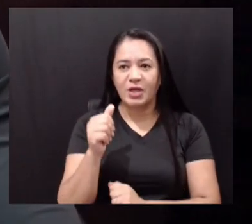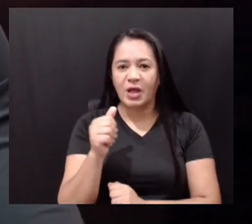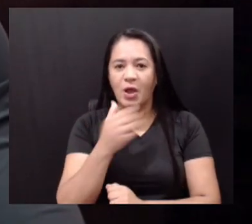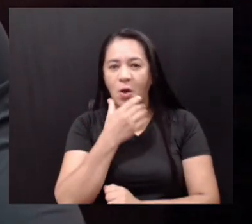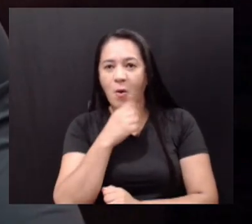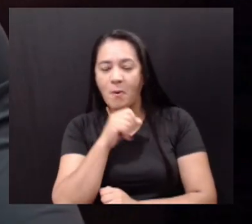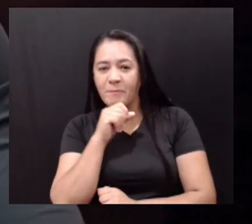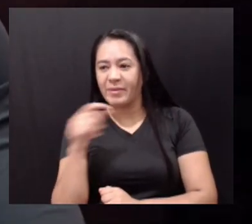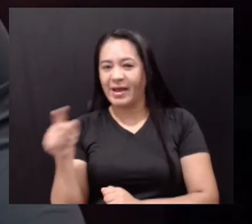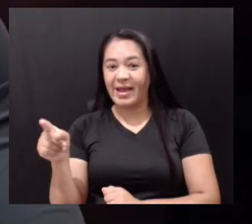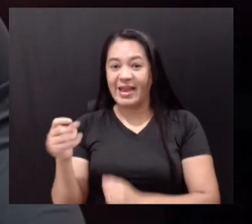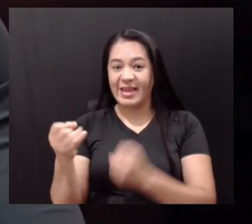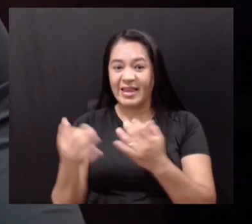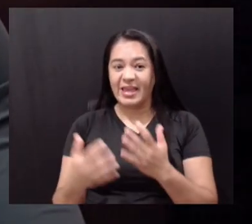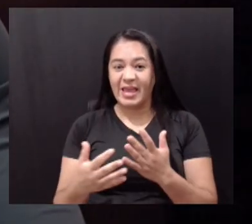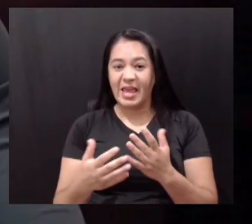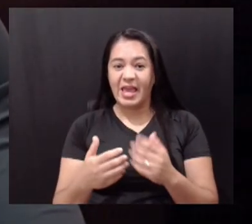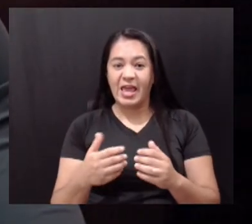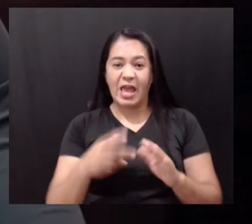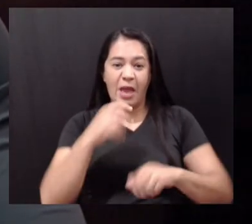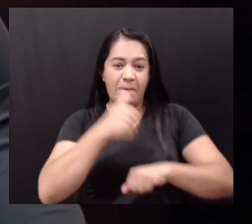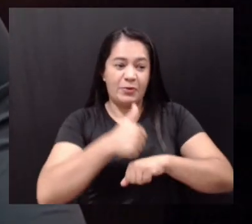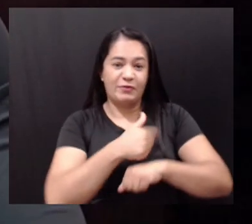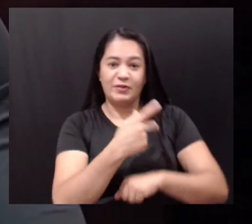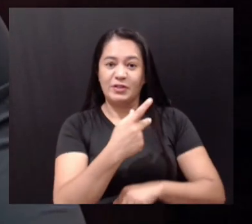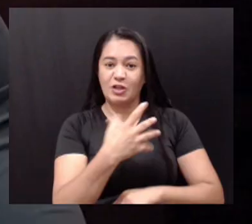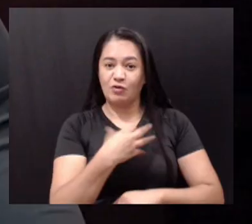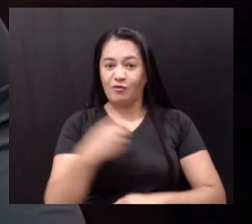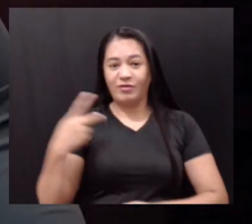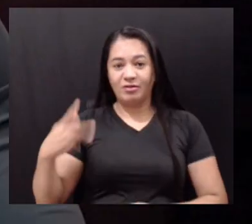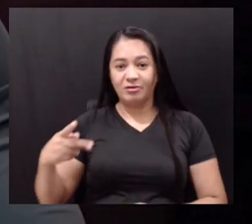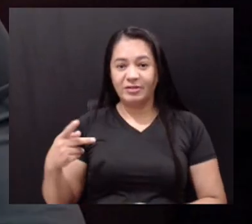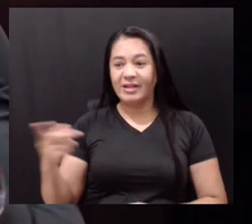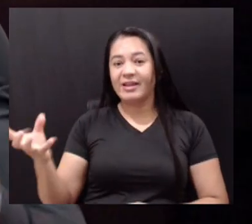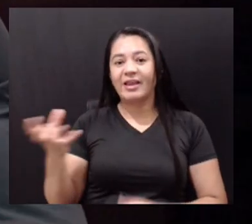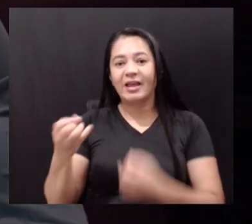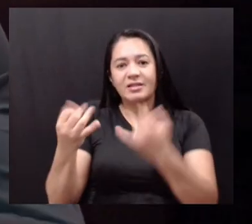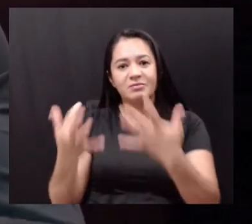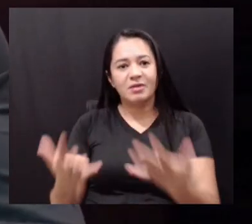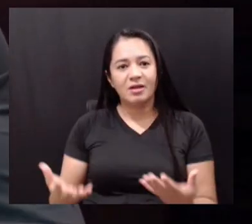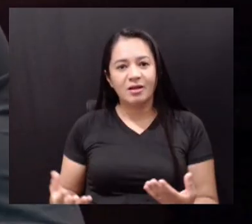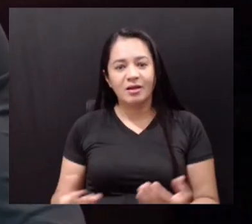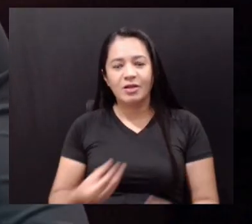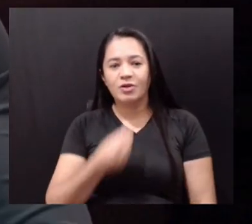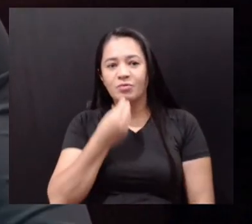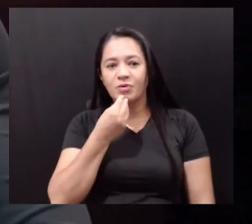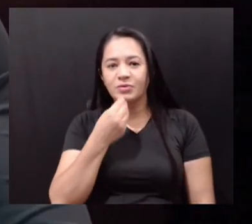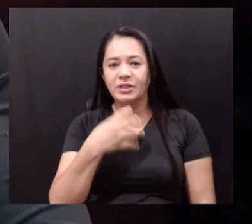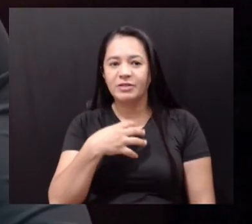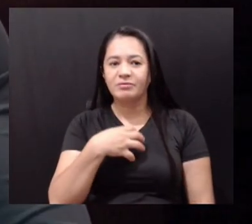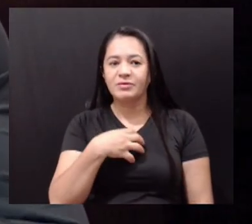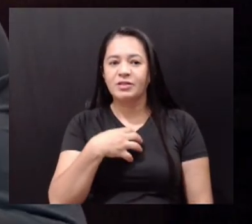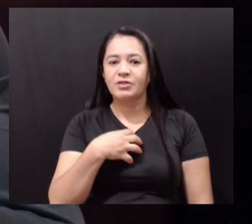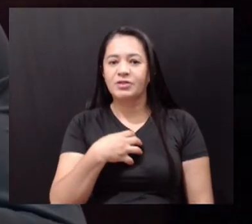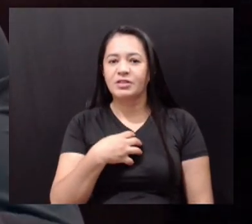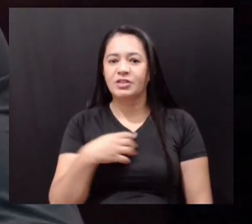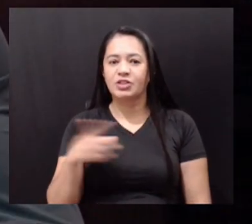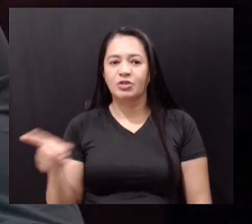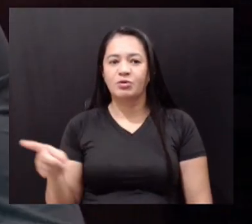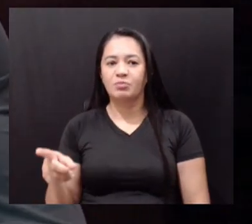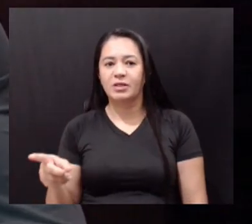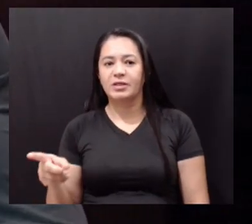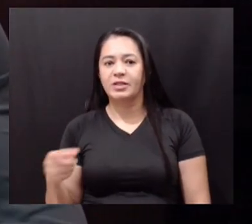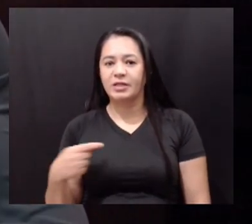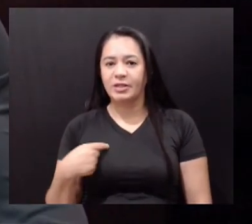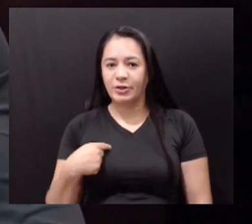de carreira do filho, e eventualmente numa dessas oportunidades eu senti um pouco de abertura do pai e eu,